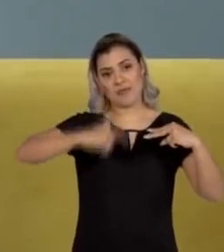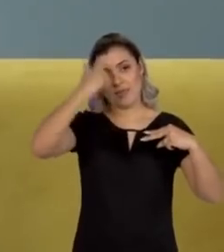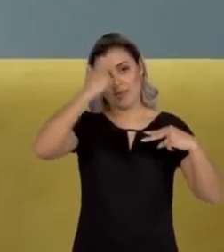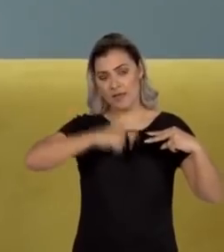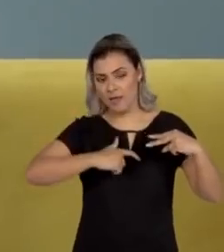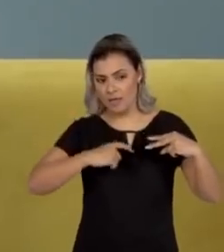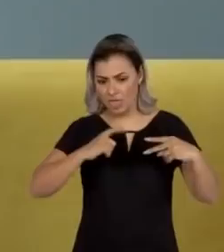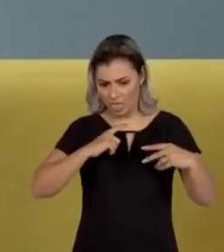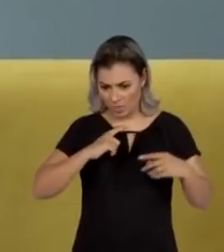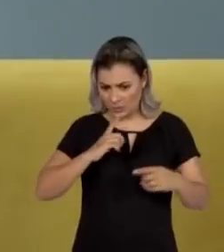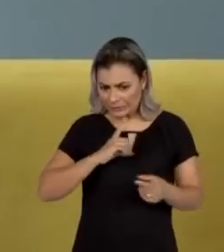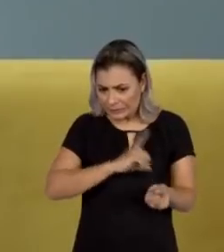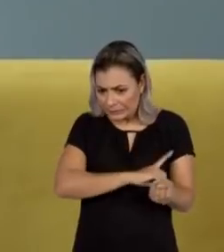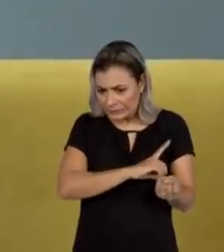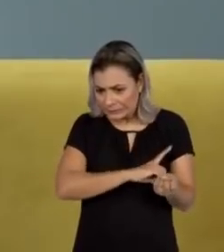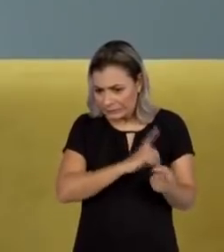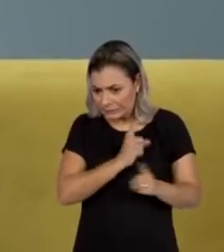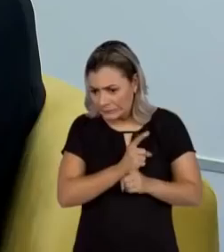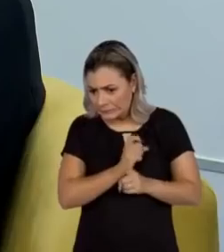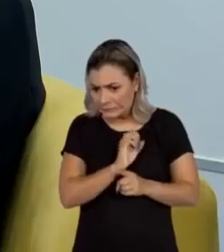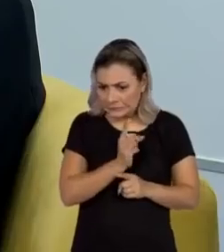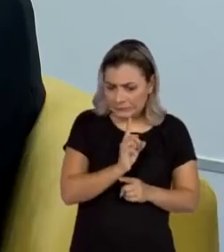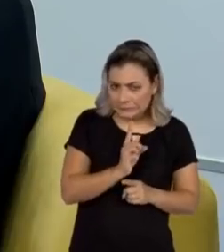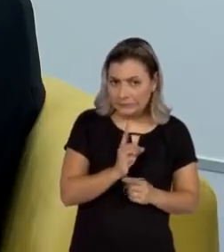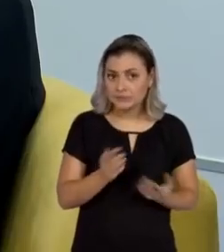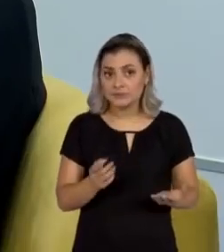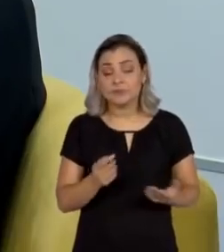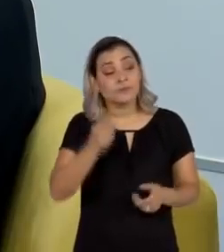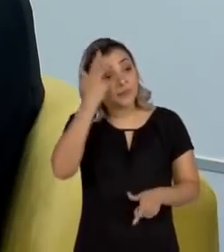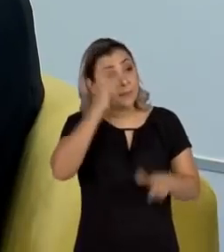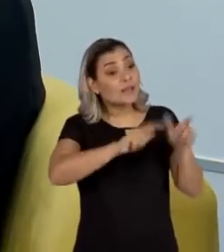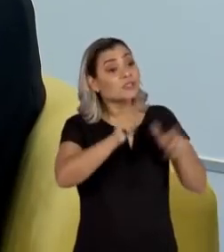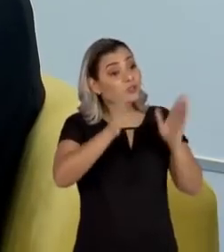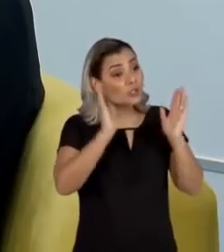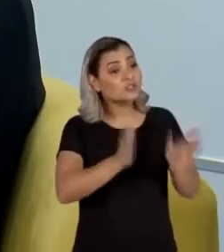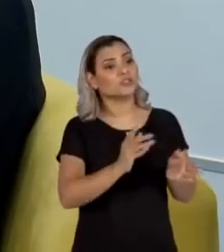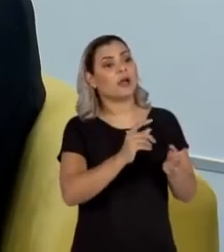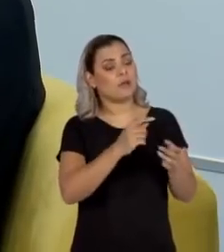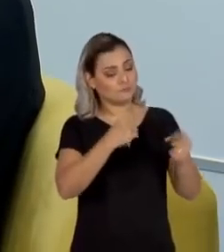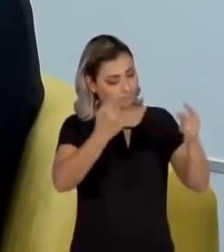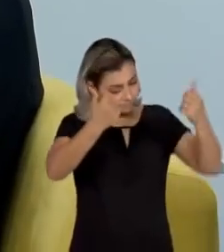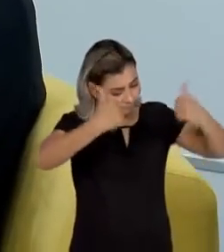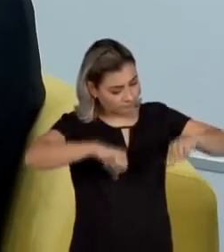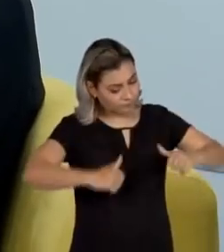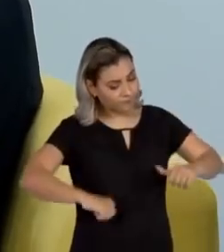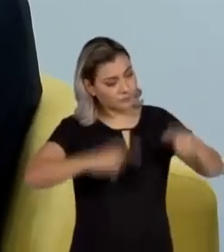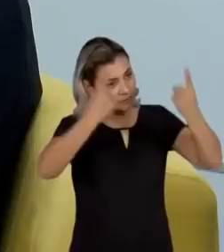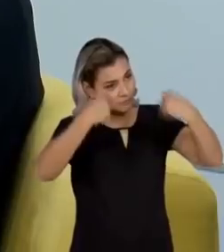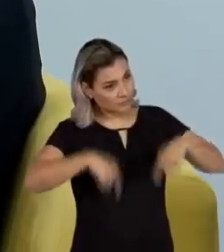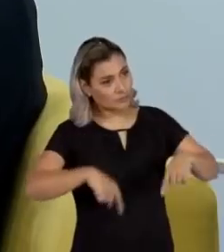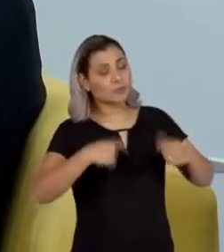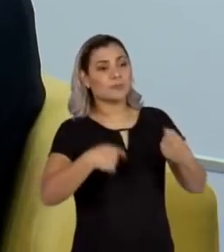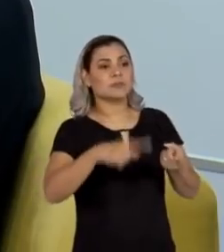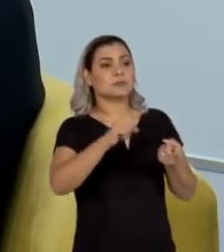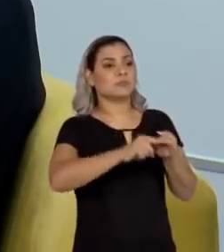e os riscos de diabetes que ele mesmo tem. E daqueles que já passaram por essa triagem e têm a necessidade de furar o dedo